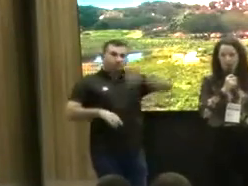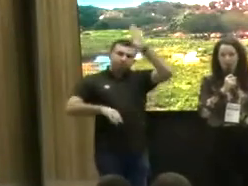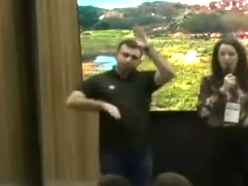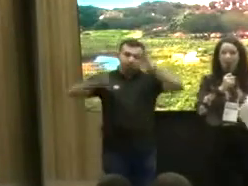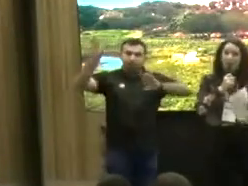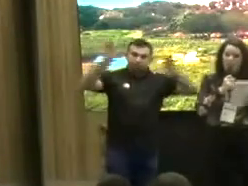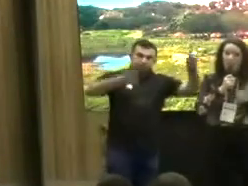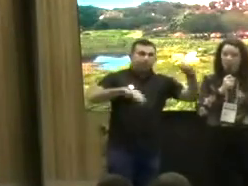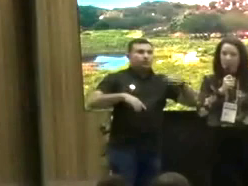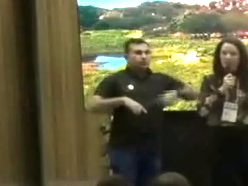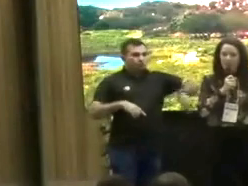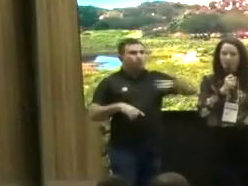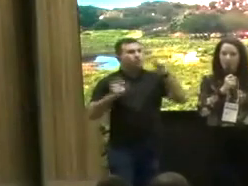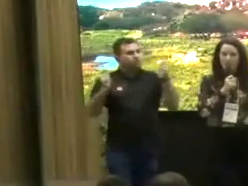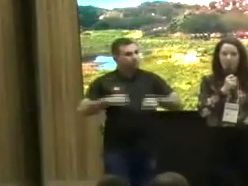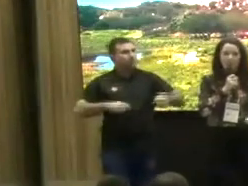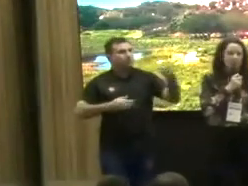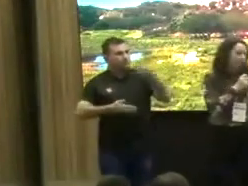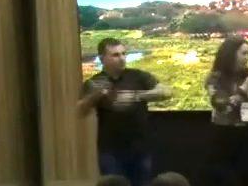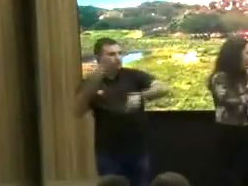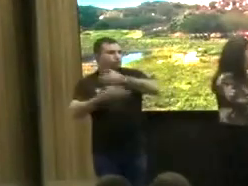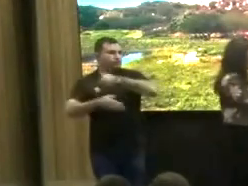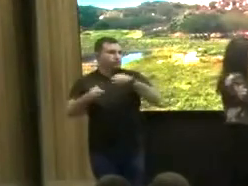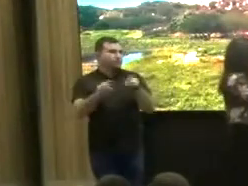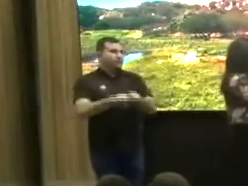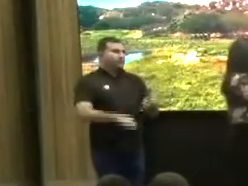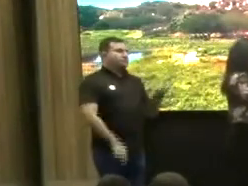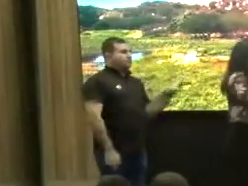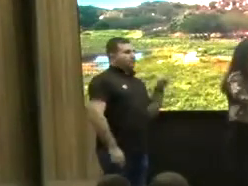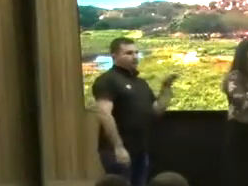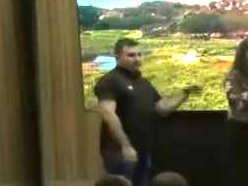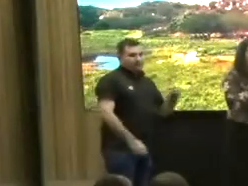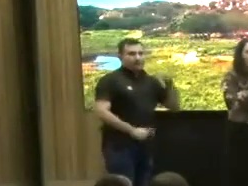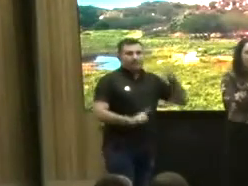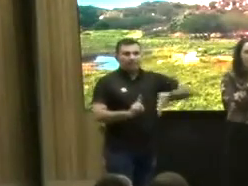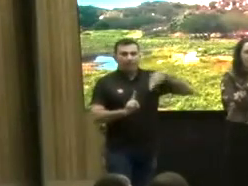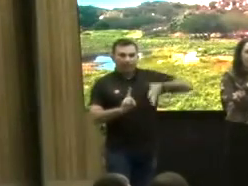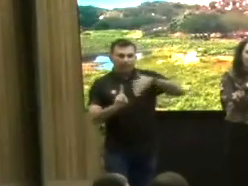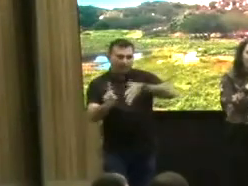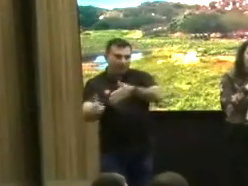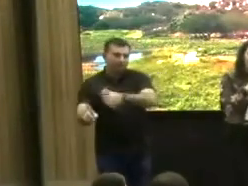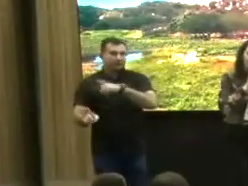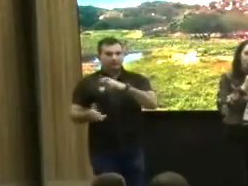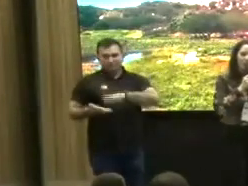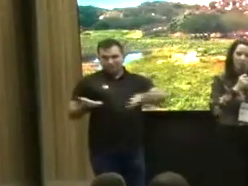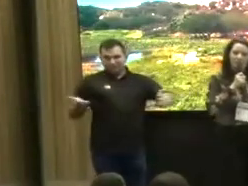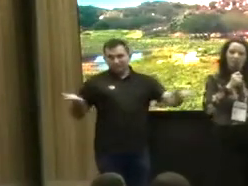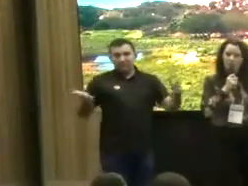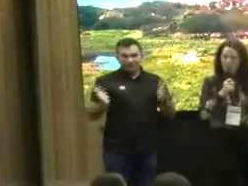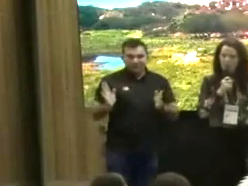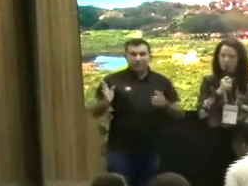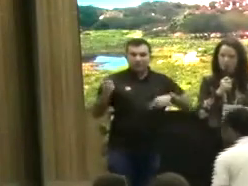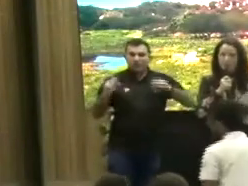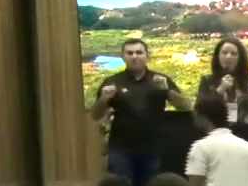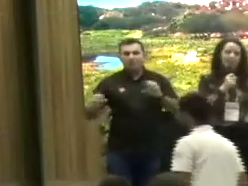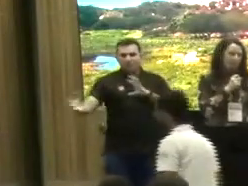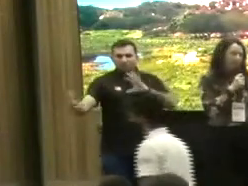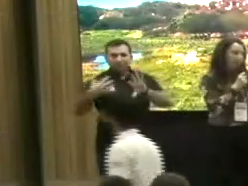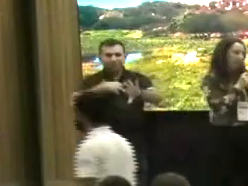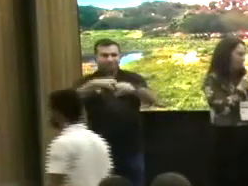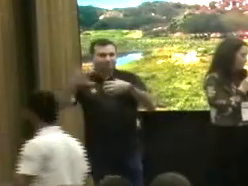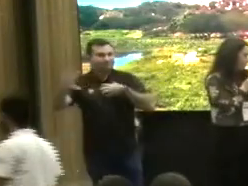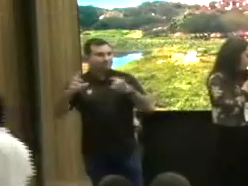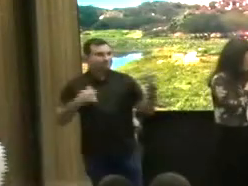exposição, aí a gente interage também, para não ficar só a fala dos palestrantes, tá certo? E a gente consiga se envolver